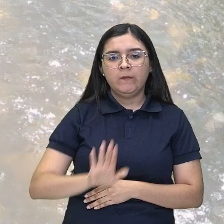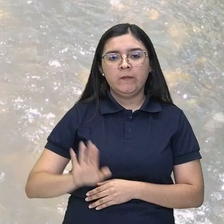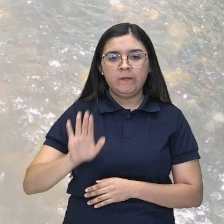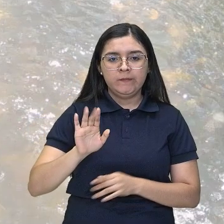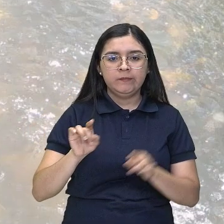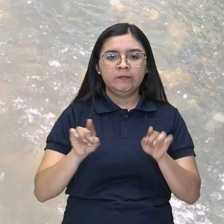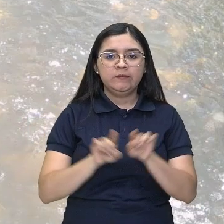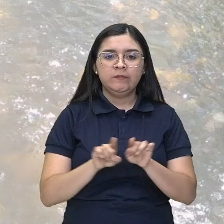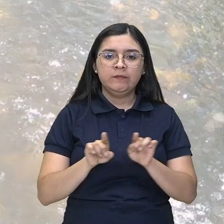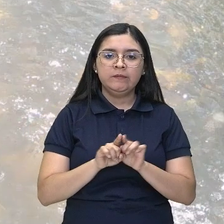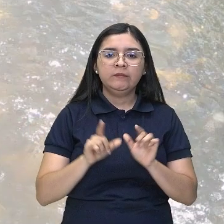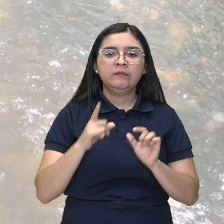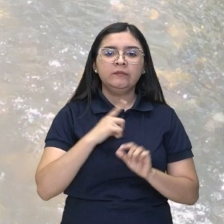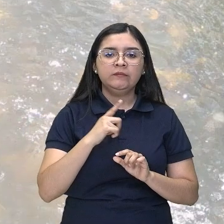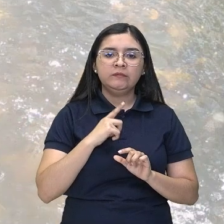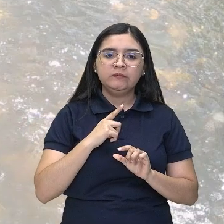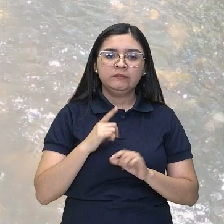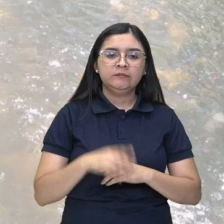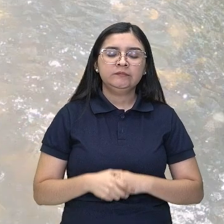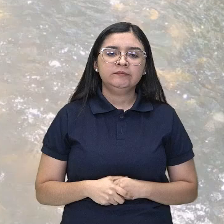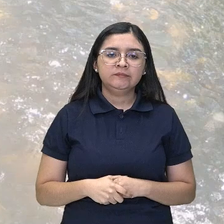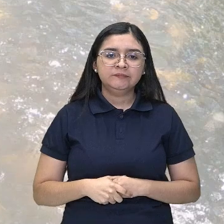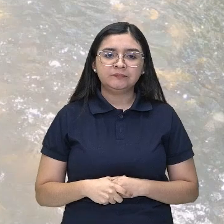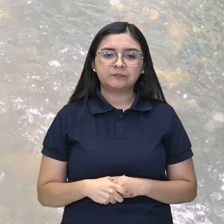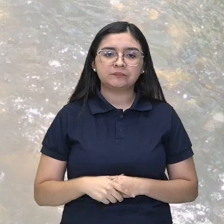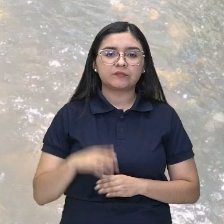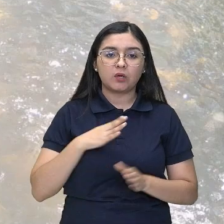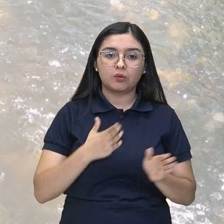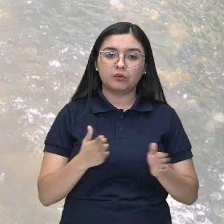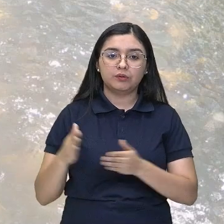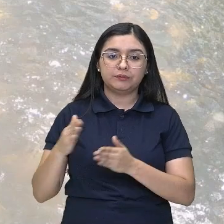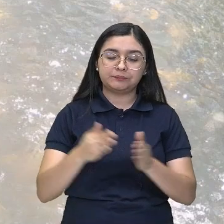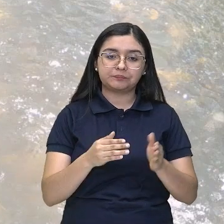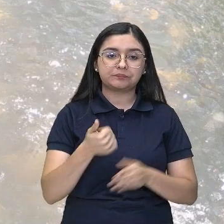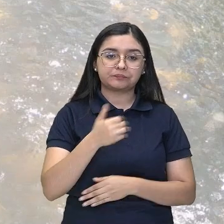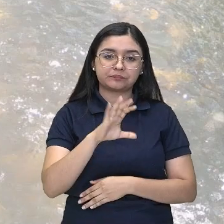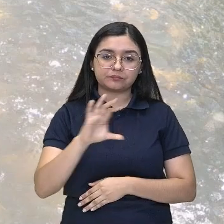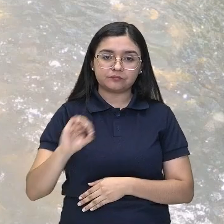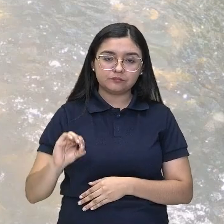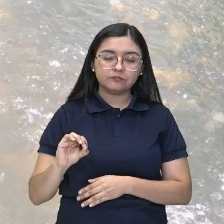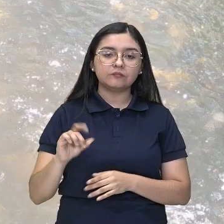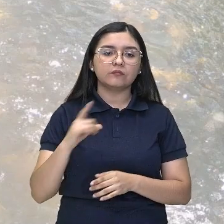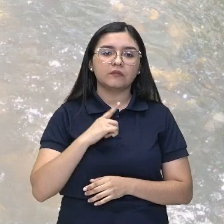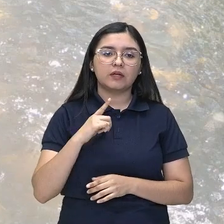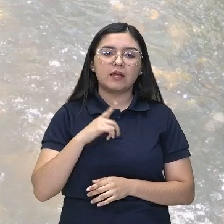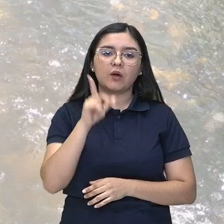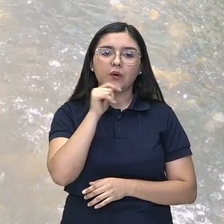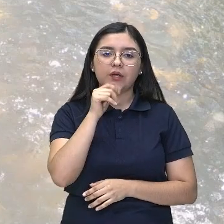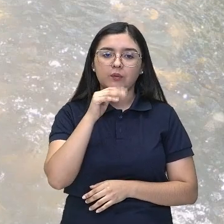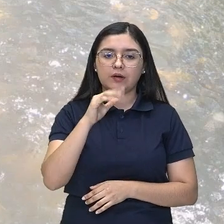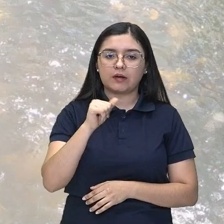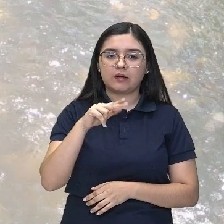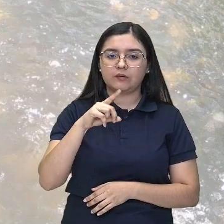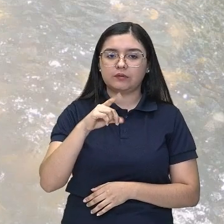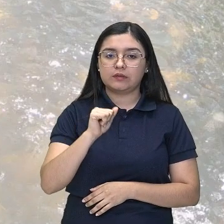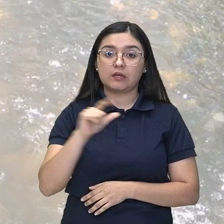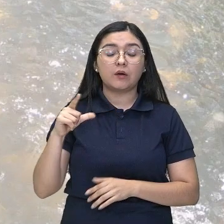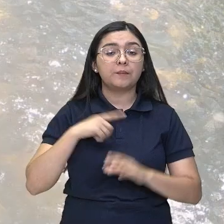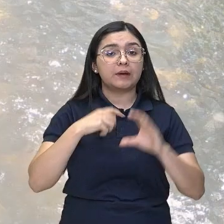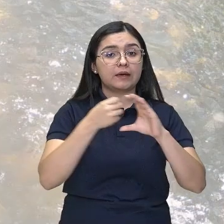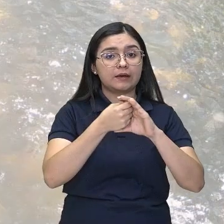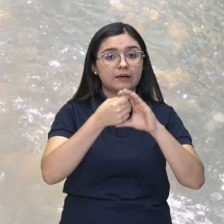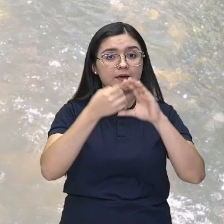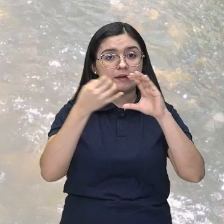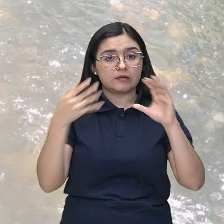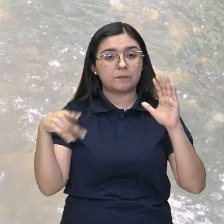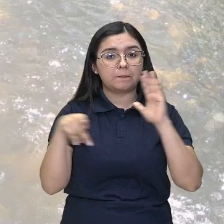seus mananciais que recebe no seu curso de 10 léguas, torna-se rio caudal. Então a descrição aí dos rios, uma marca muito